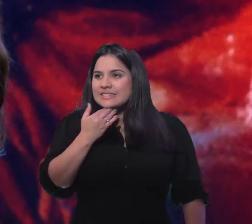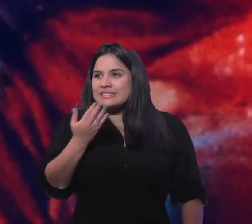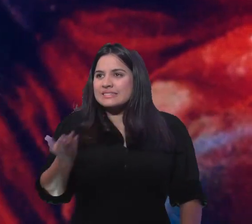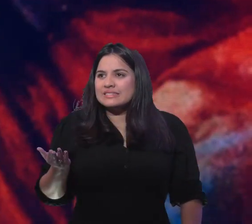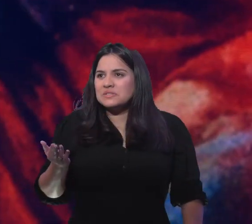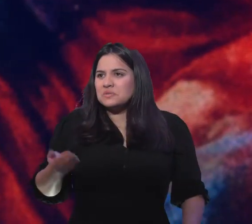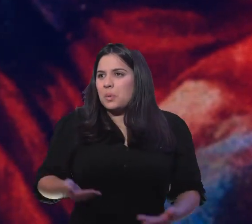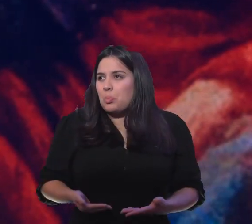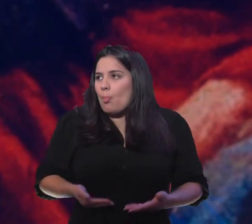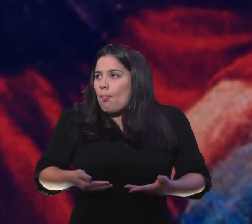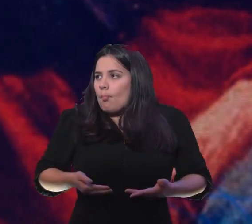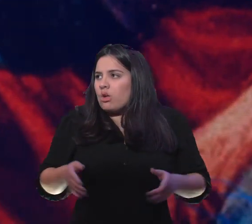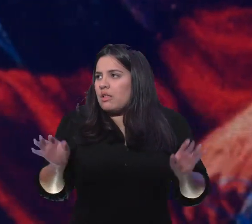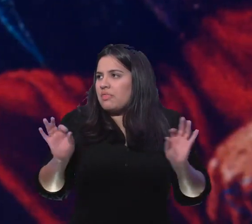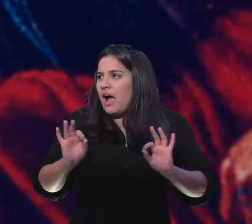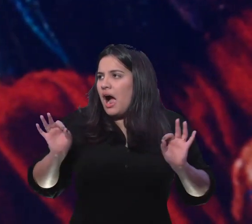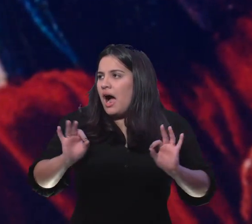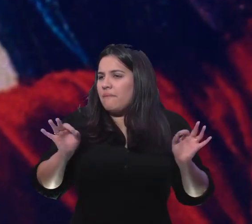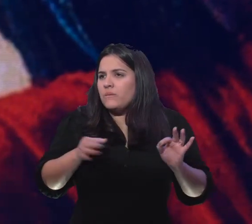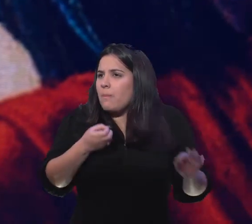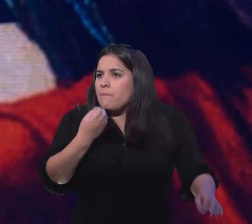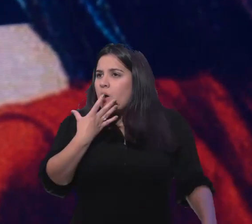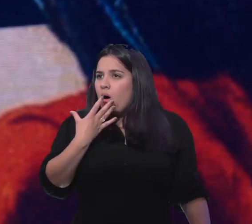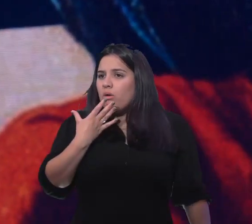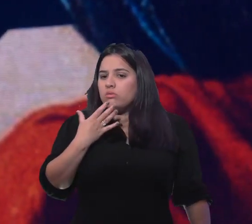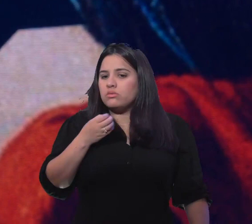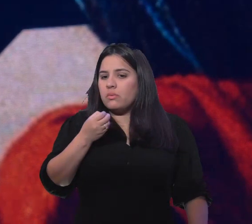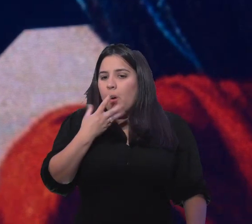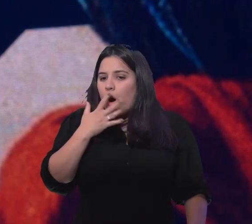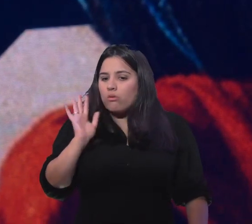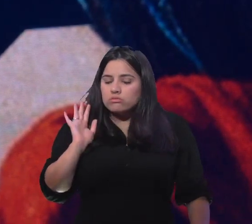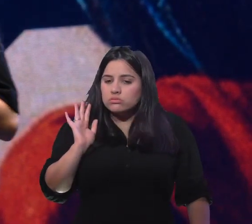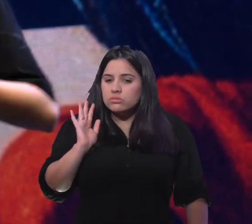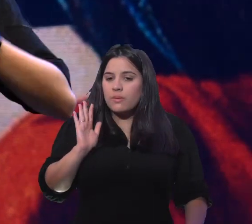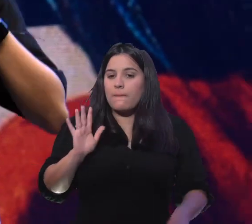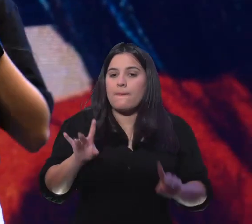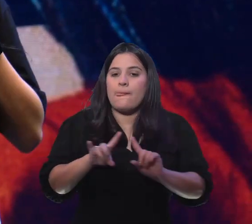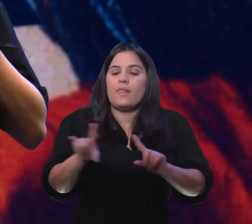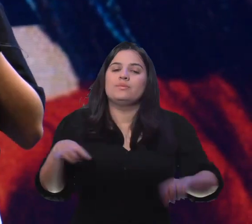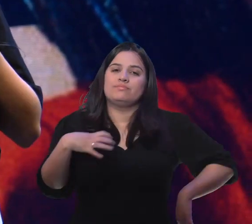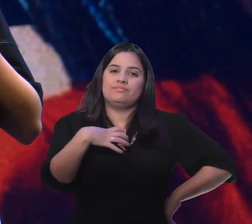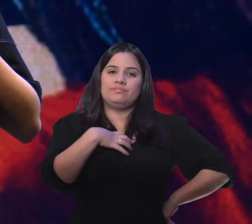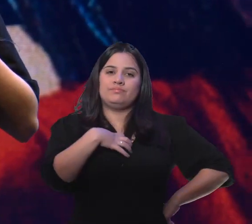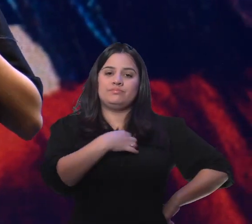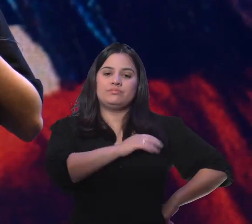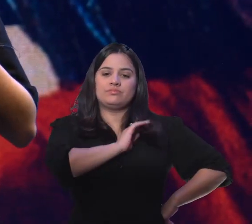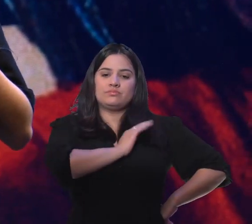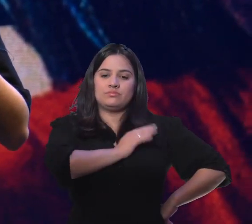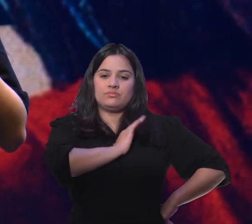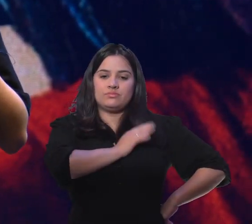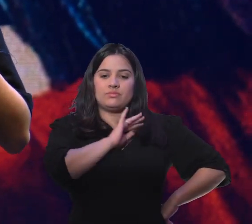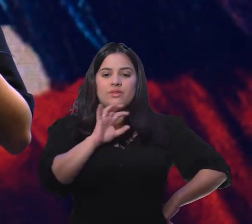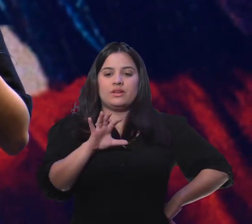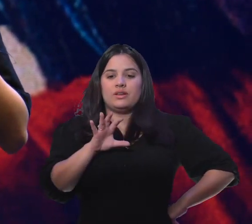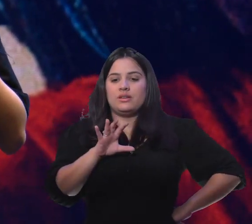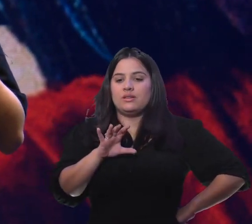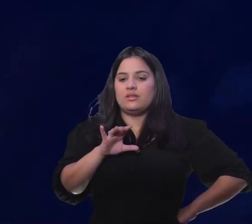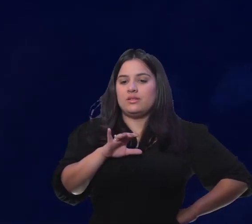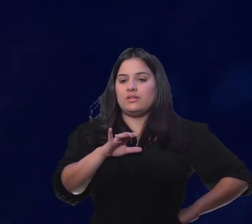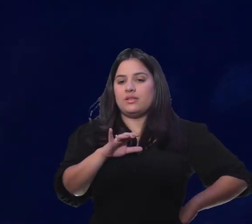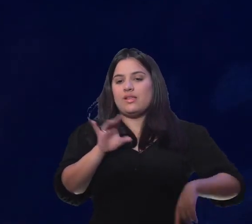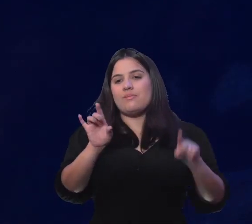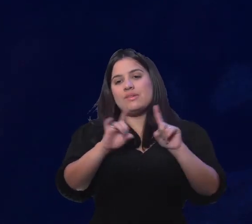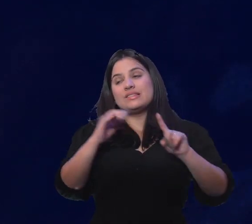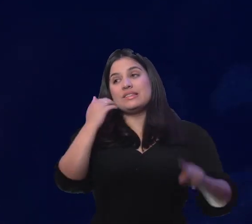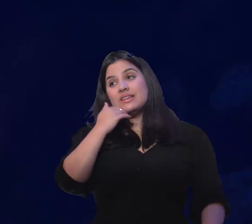não estava curto demais, não estava justo demais, estava de boas. Mas eu senti no meu coração assim, tá, mas nem sempre as